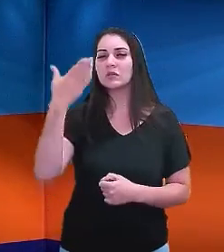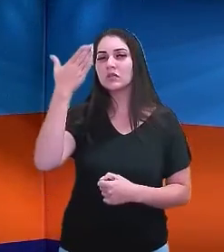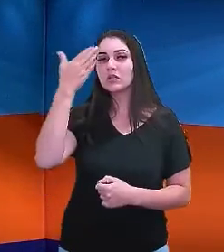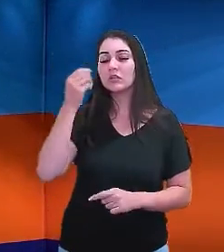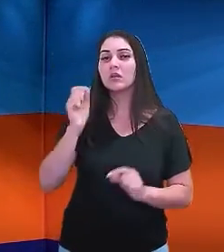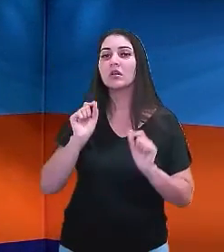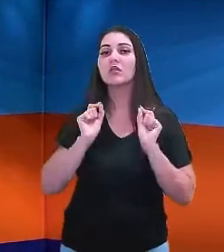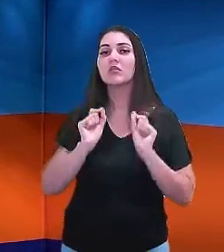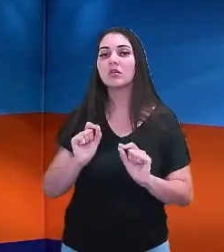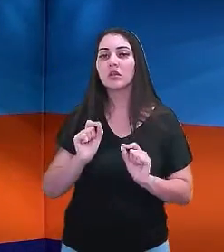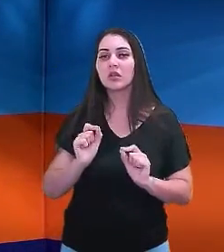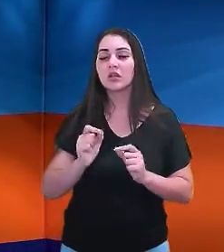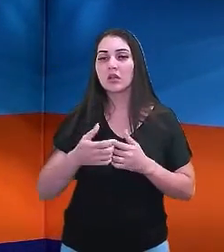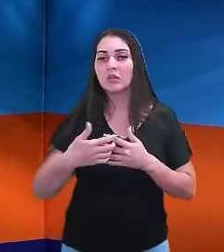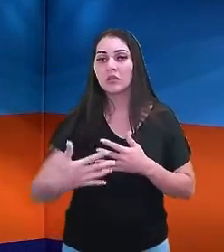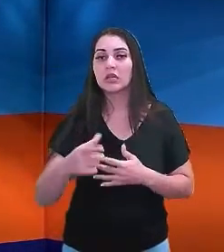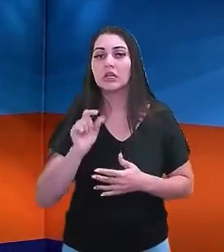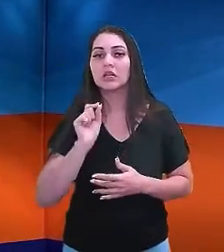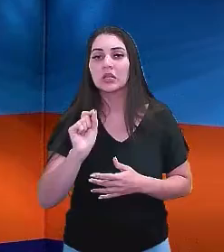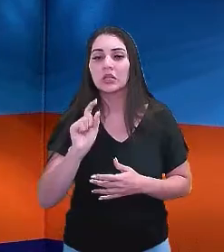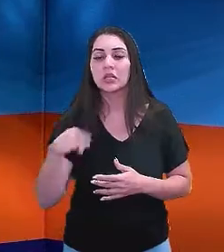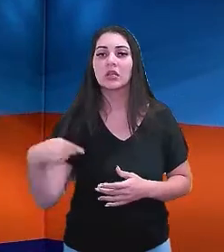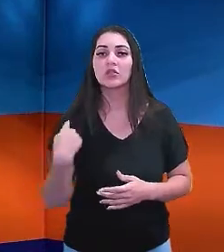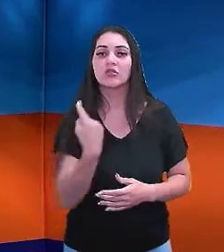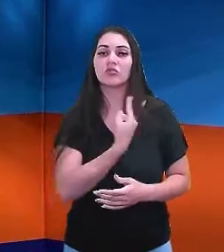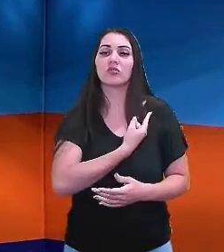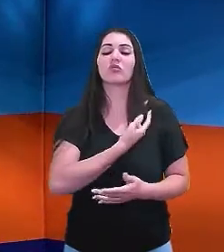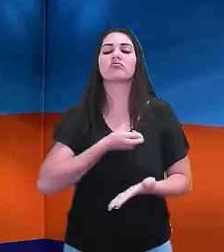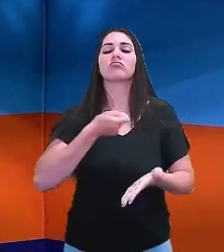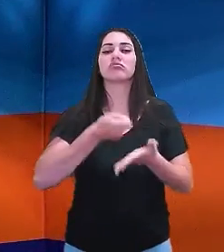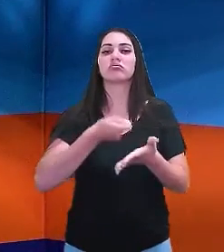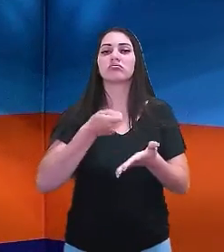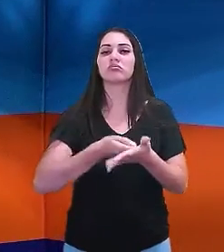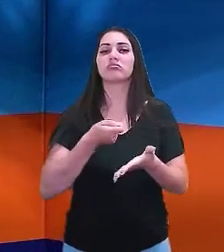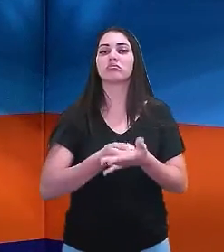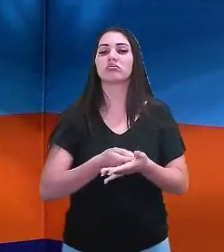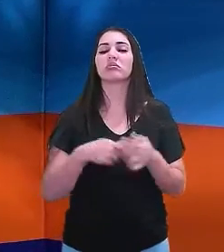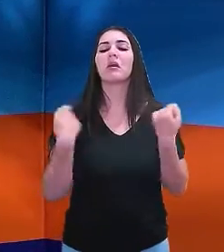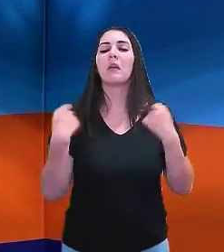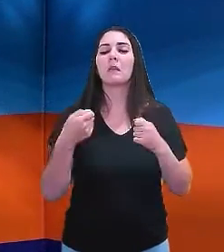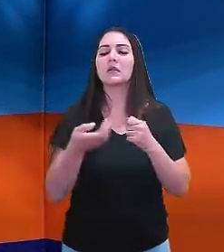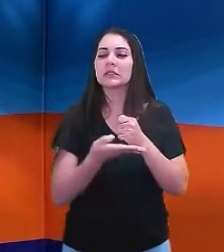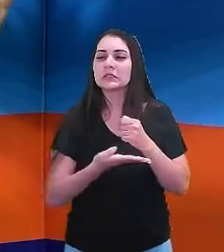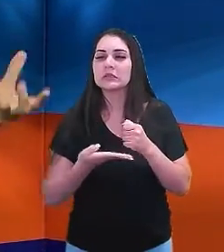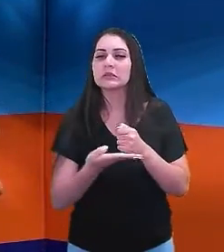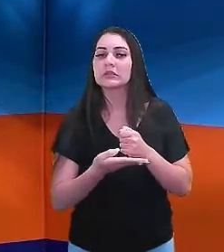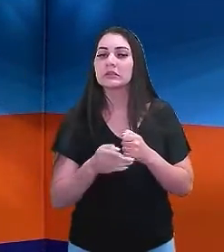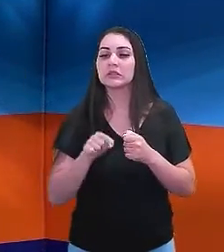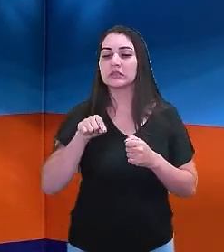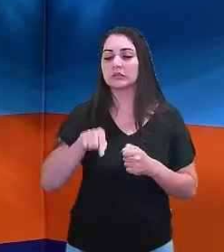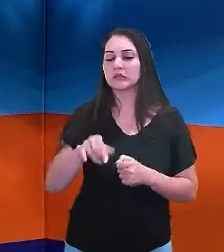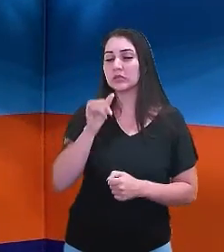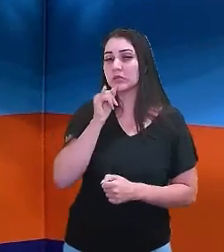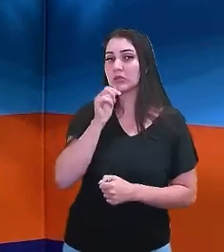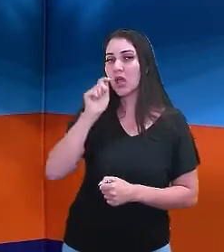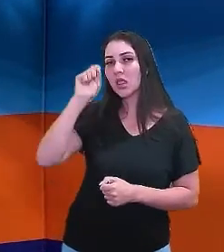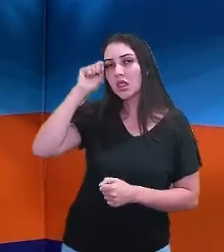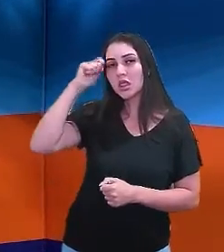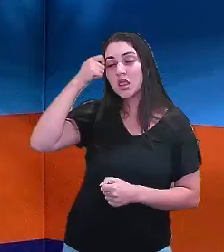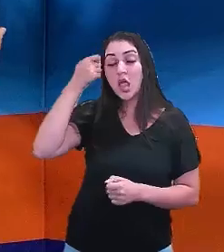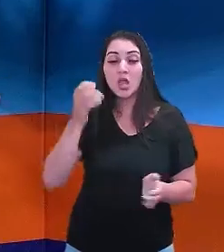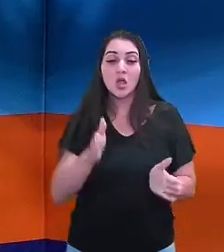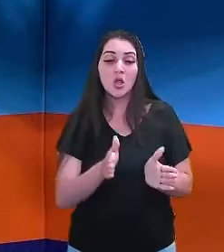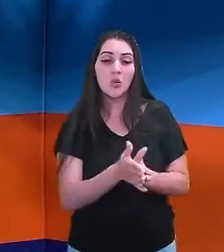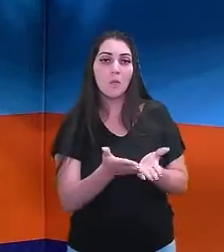a partir de que as nossas reivindicações elas devem estar fundamentadas. Então, negros,